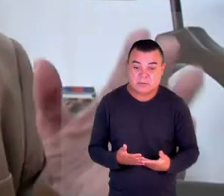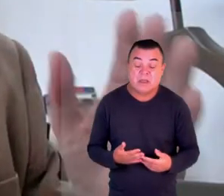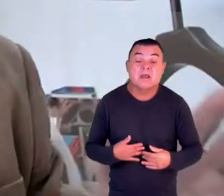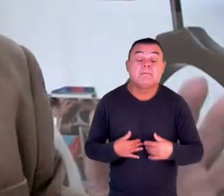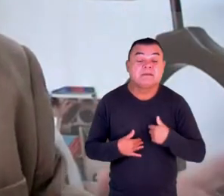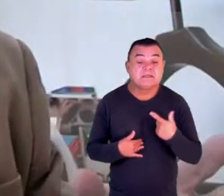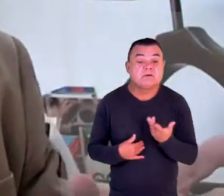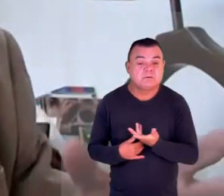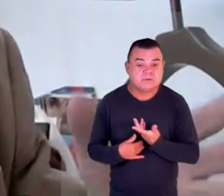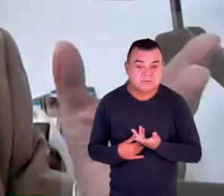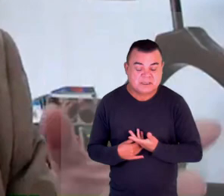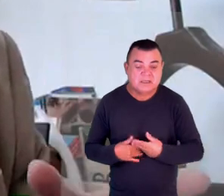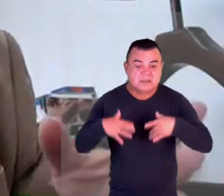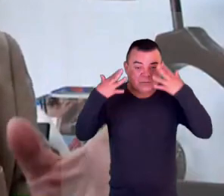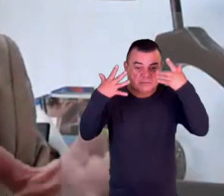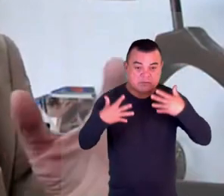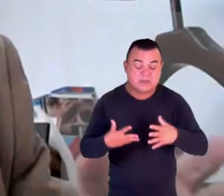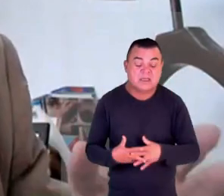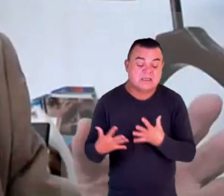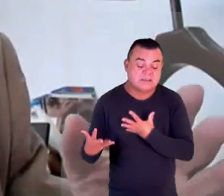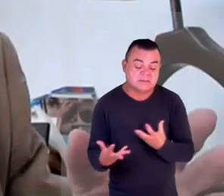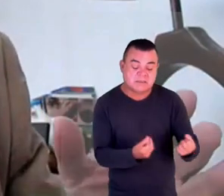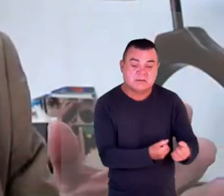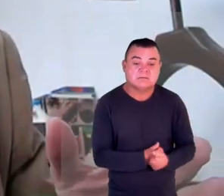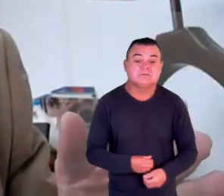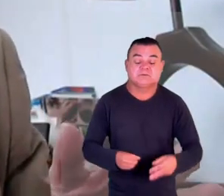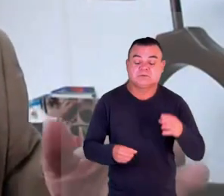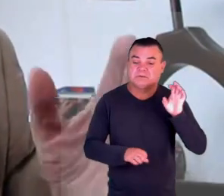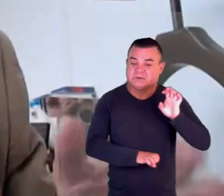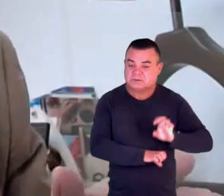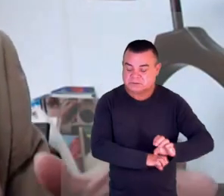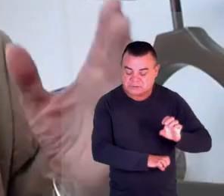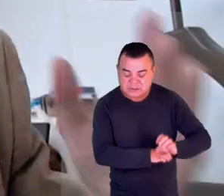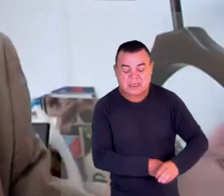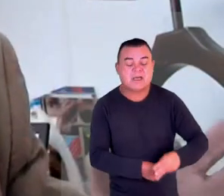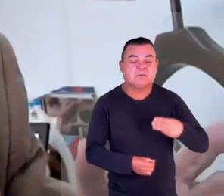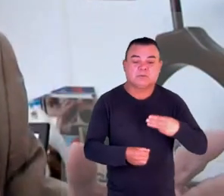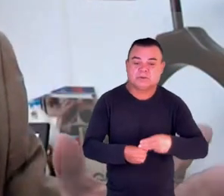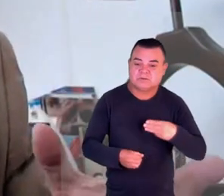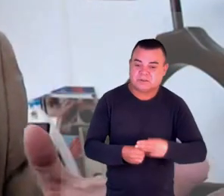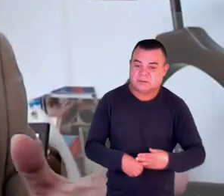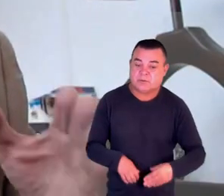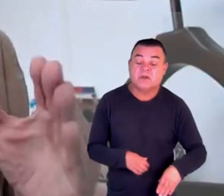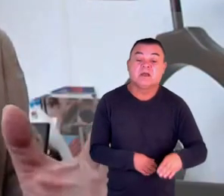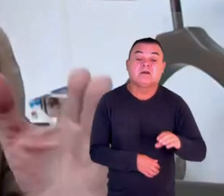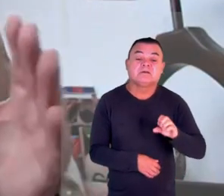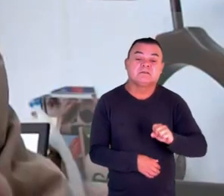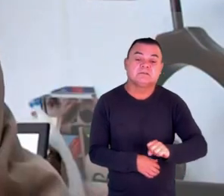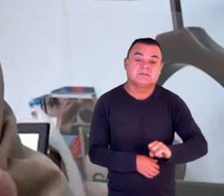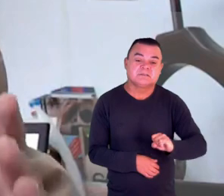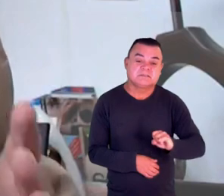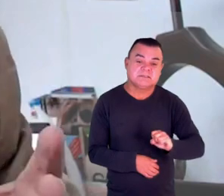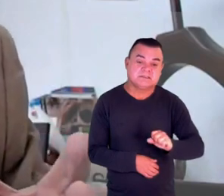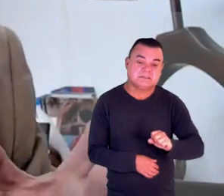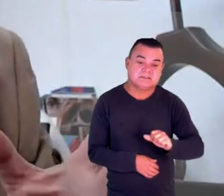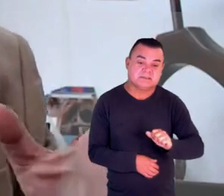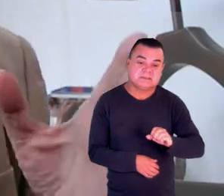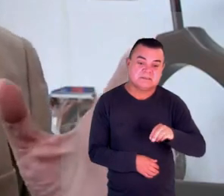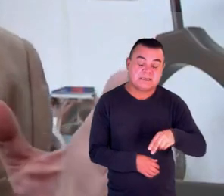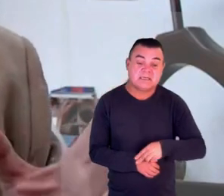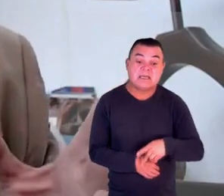dos Municípios e dos estados e dos Municípios a ao cisan é tão important importante nessa perspectiva de